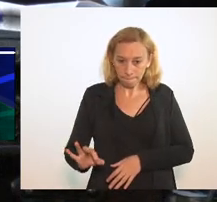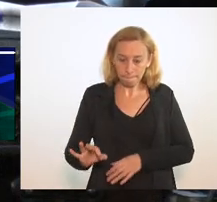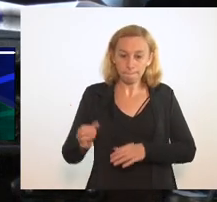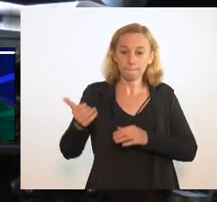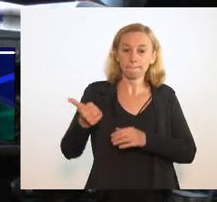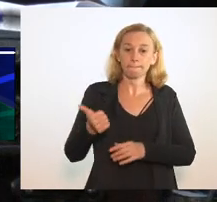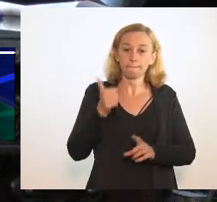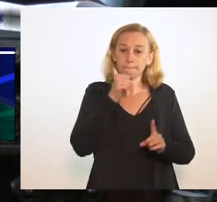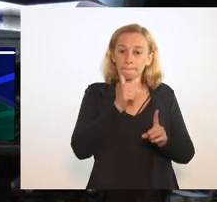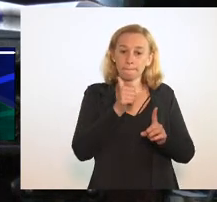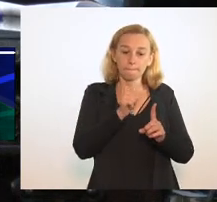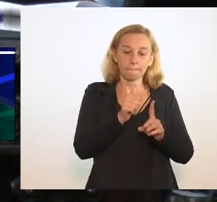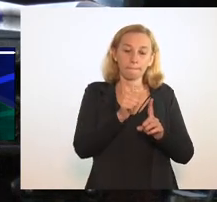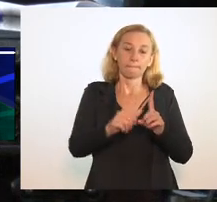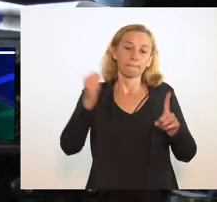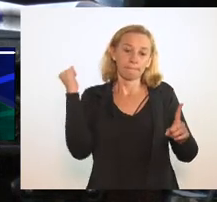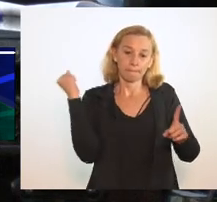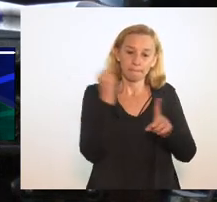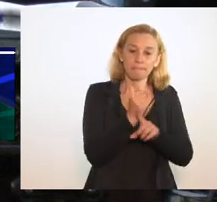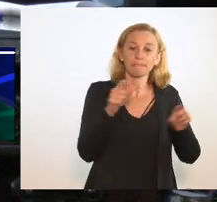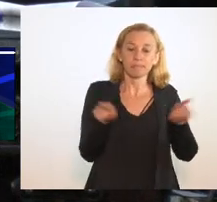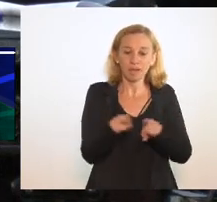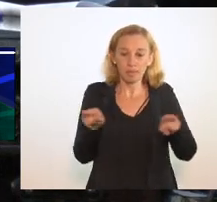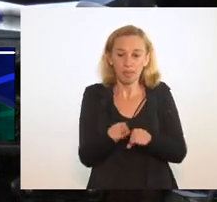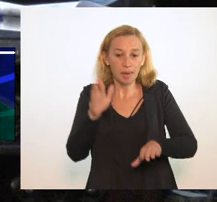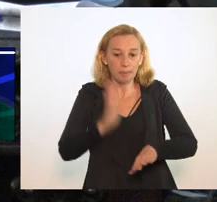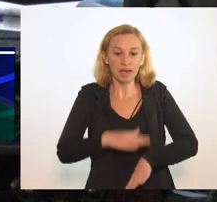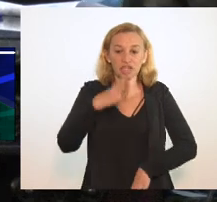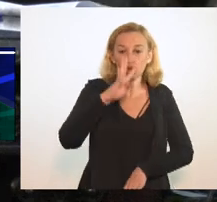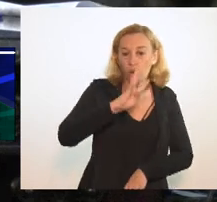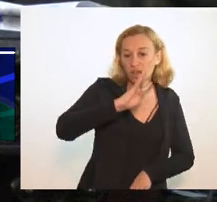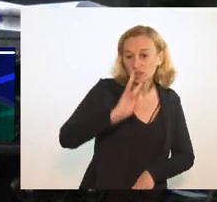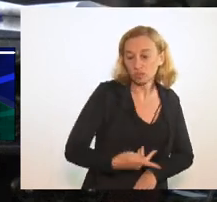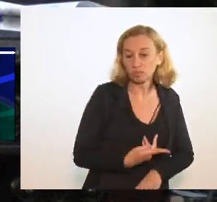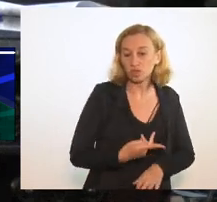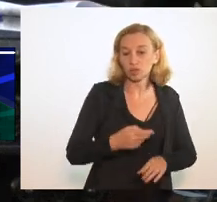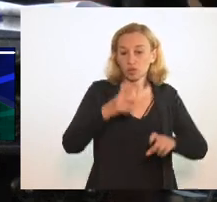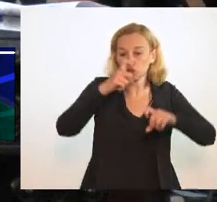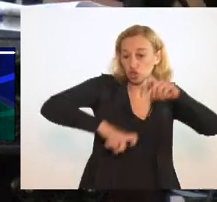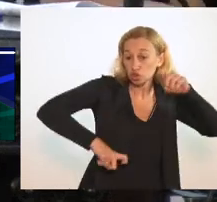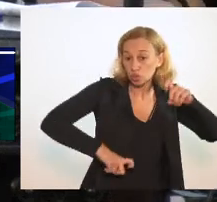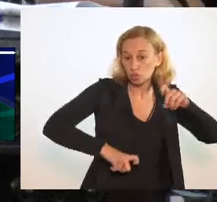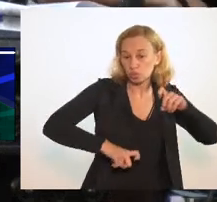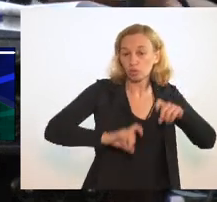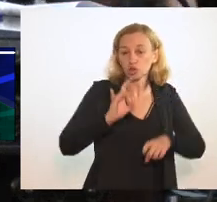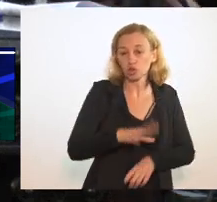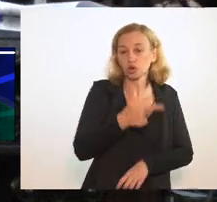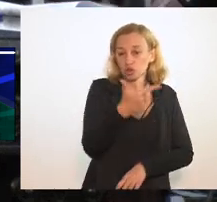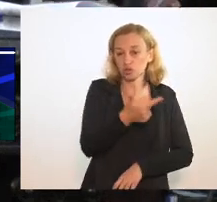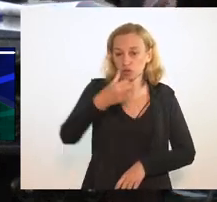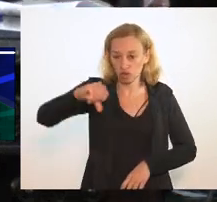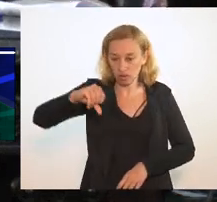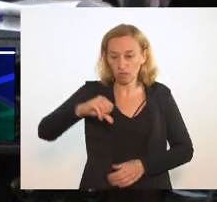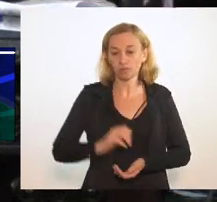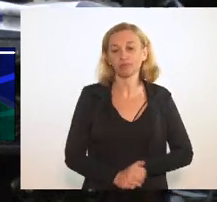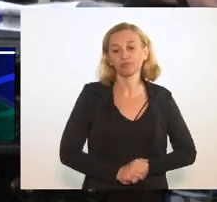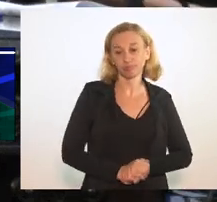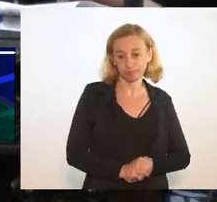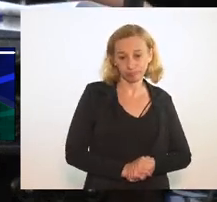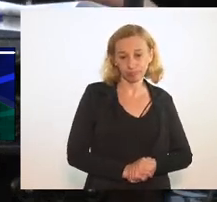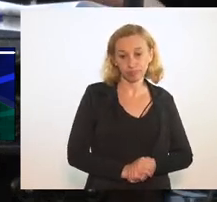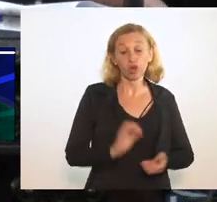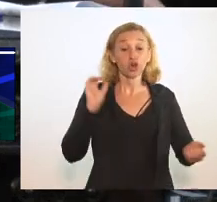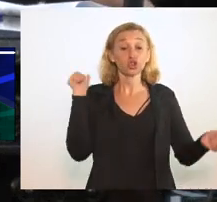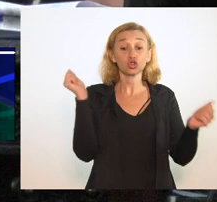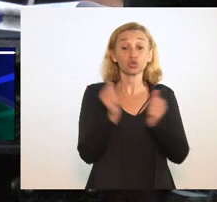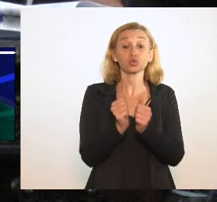feminicídio, tendo também mais de 4 mil estupros só em 2019, junto a